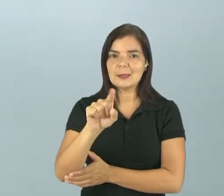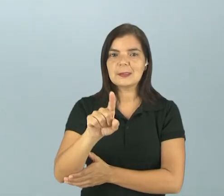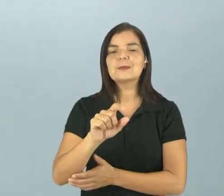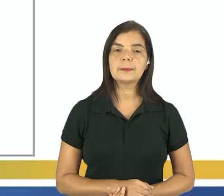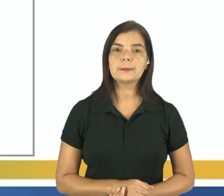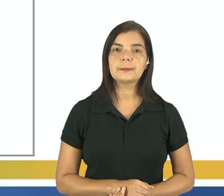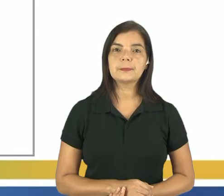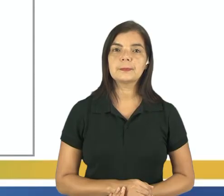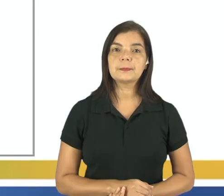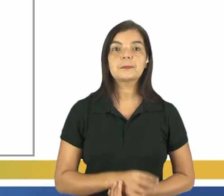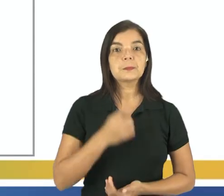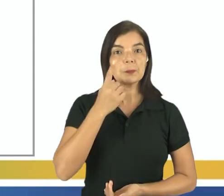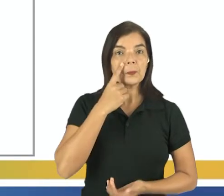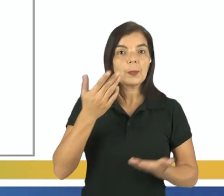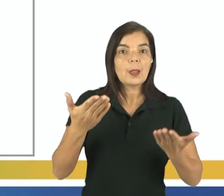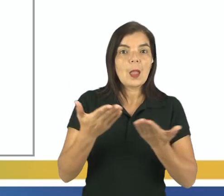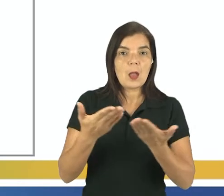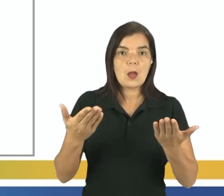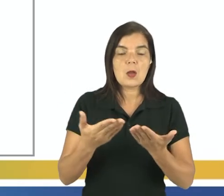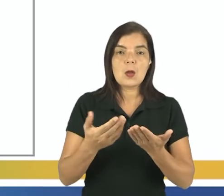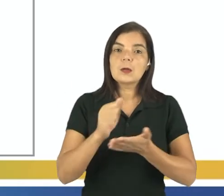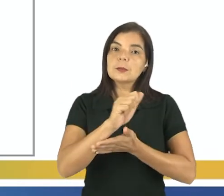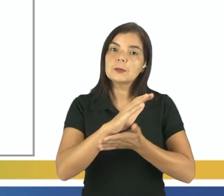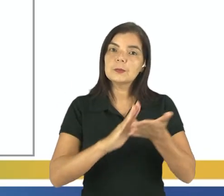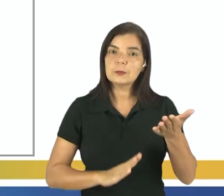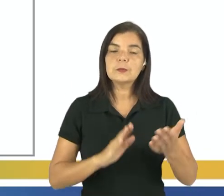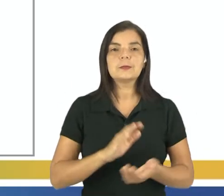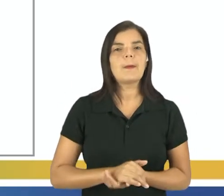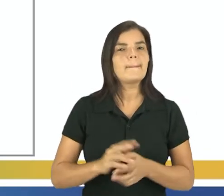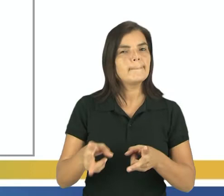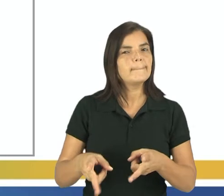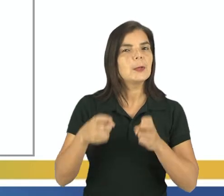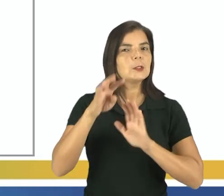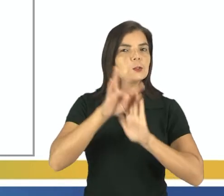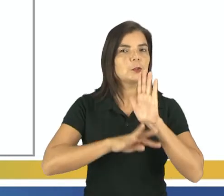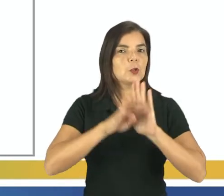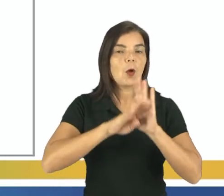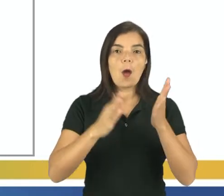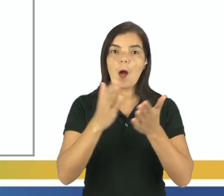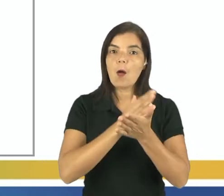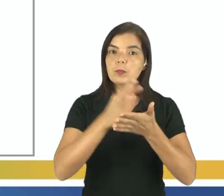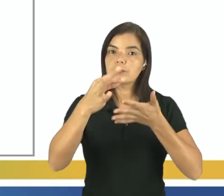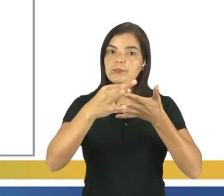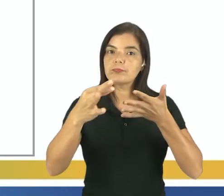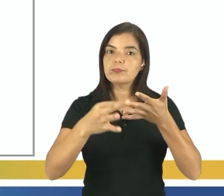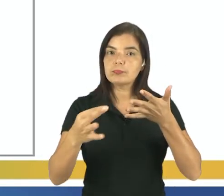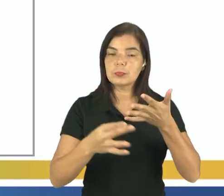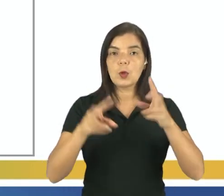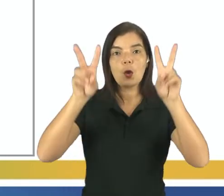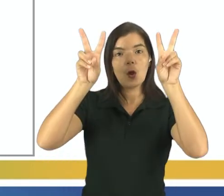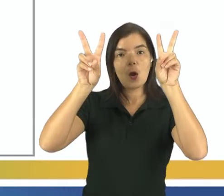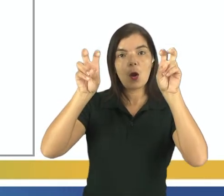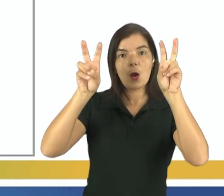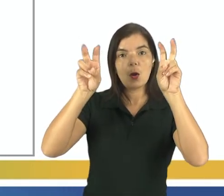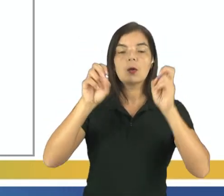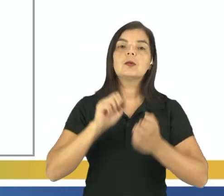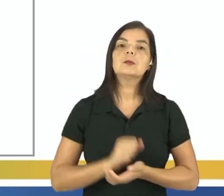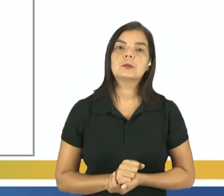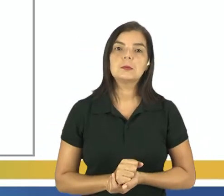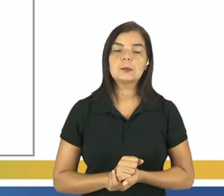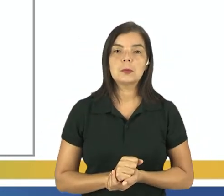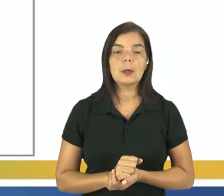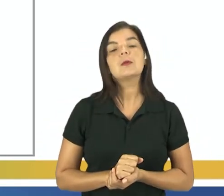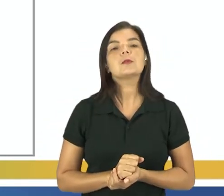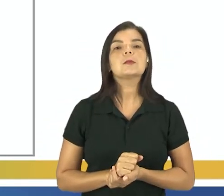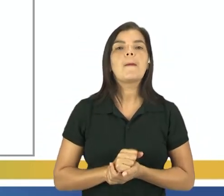tá? Vamos agora fazer o exercitando. Percebam nesse texto alguns elementos. O título do texto é assim, ó: